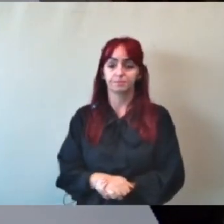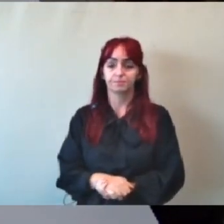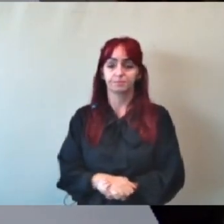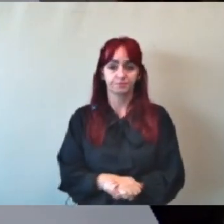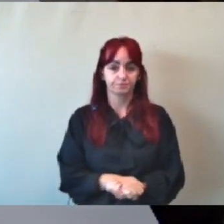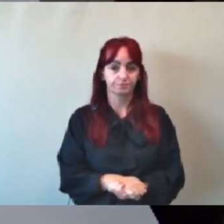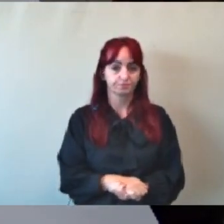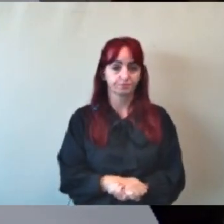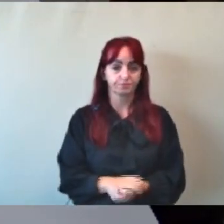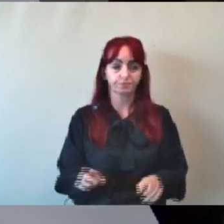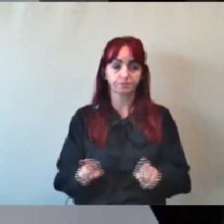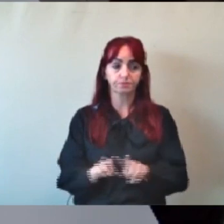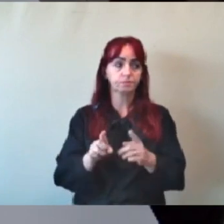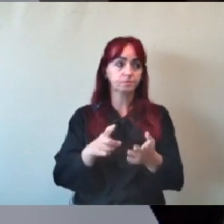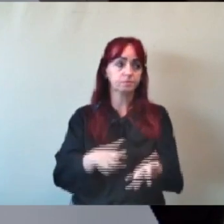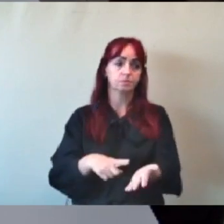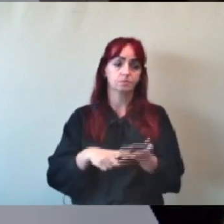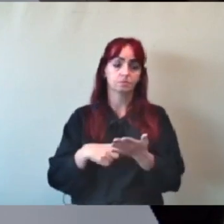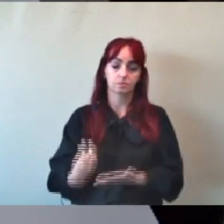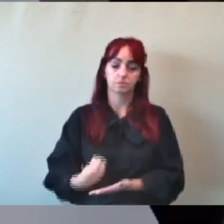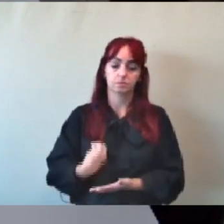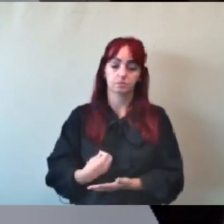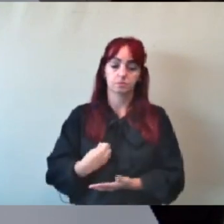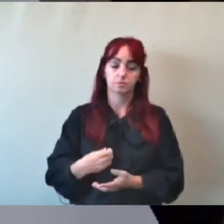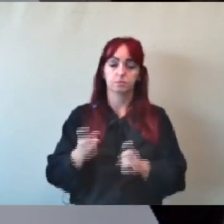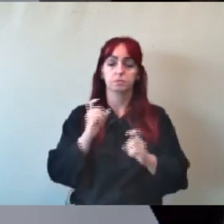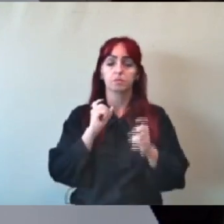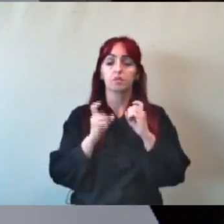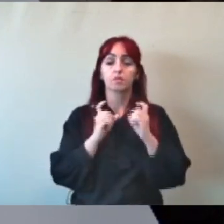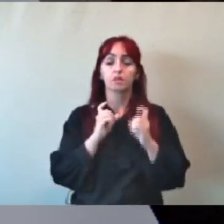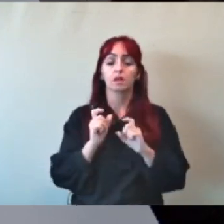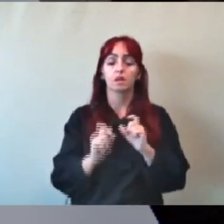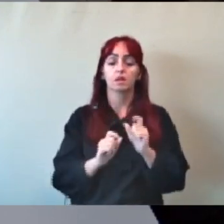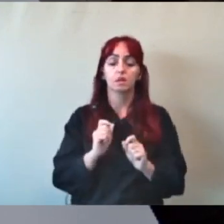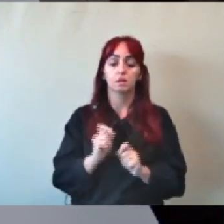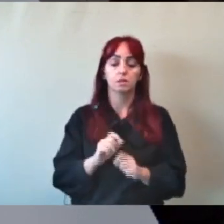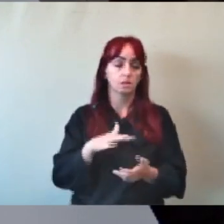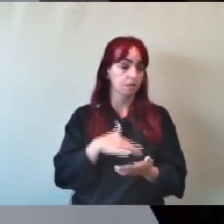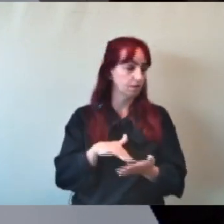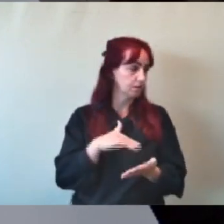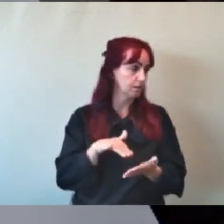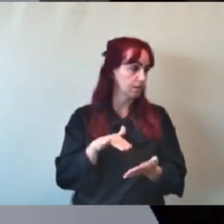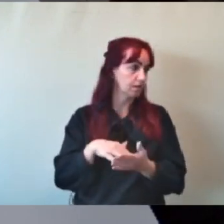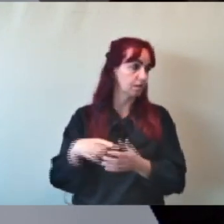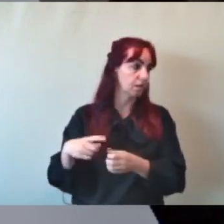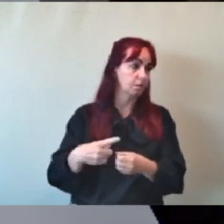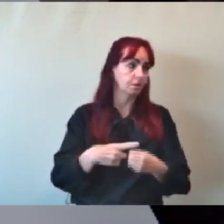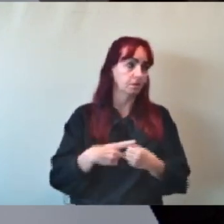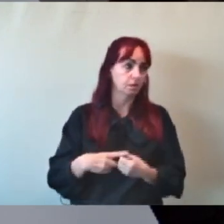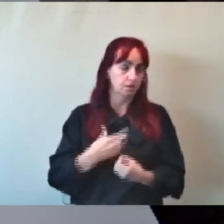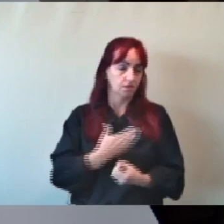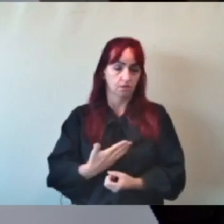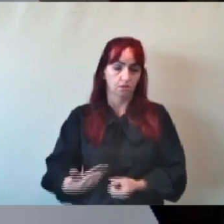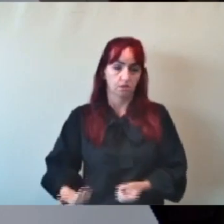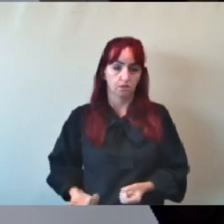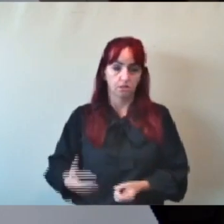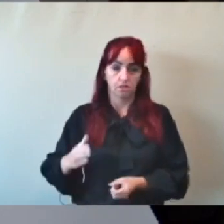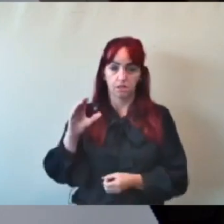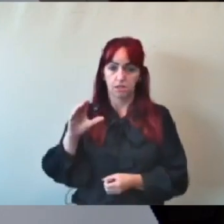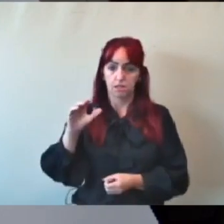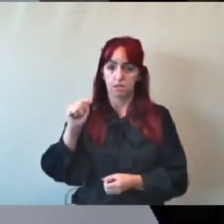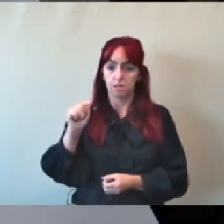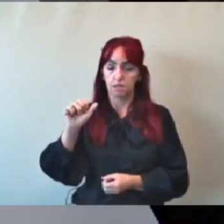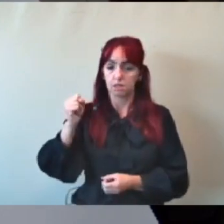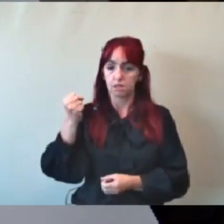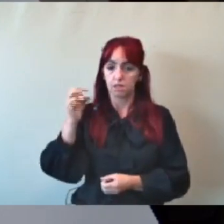também a participar dessa reunião, né, o secretário municipal de governo, Castelar Guimarães Neto, secretário municipal de